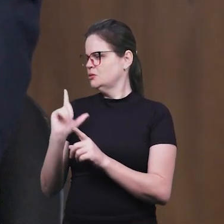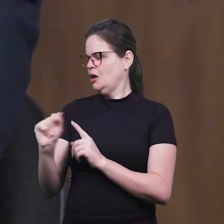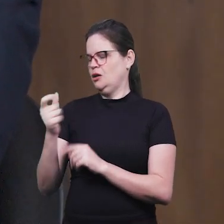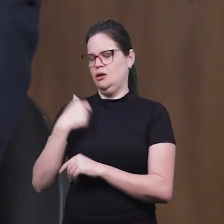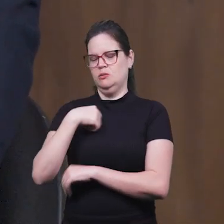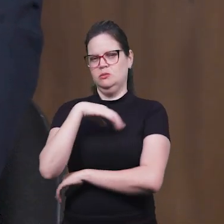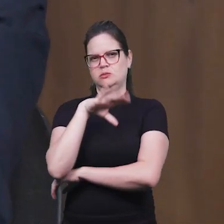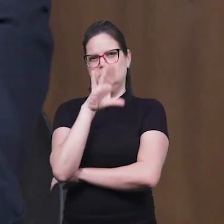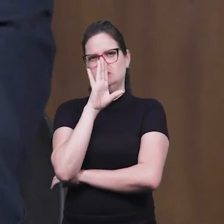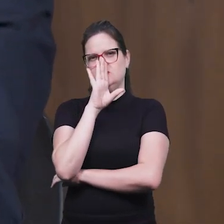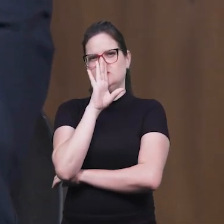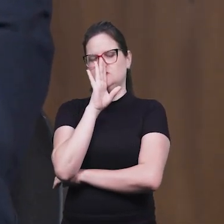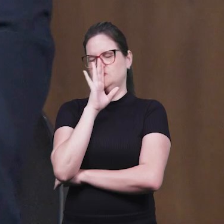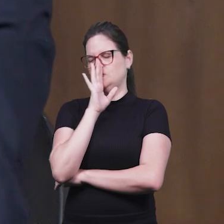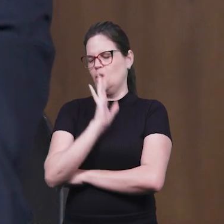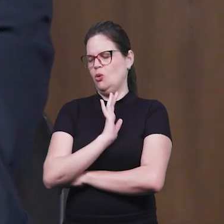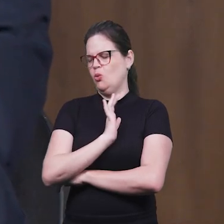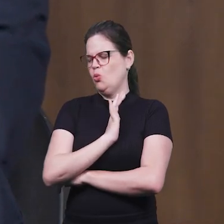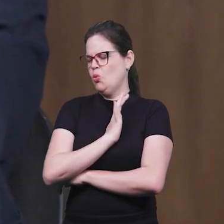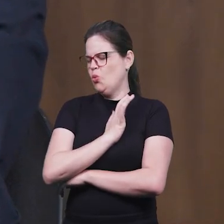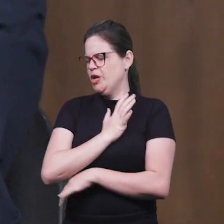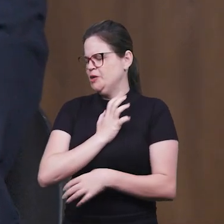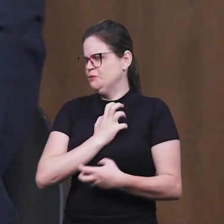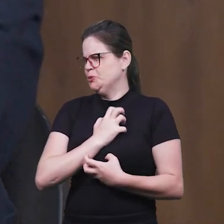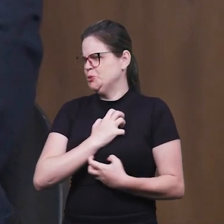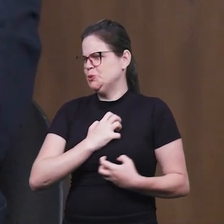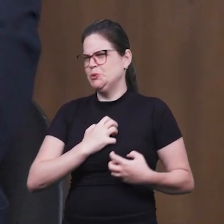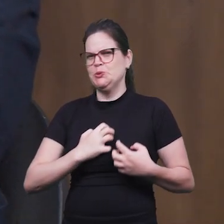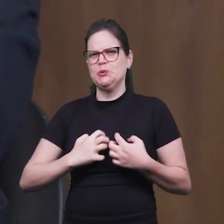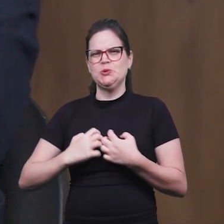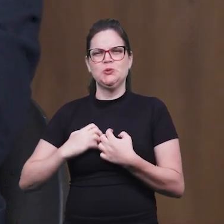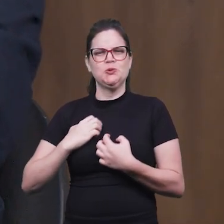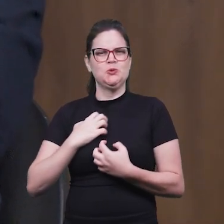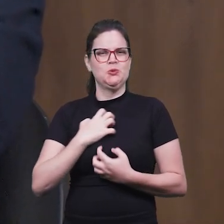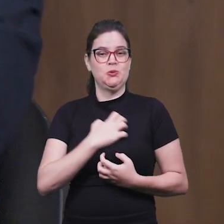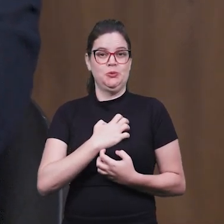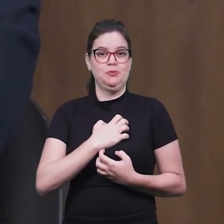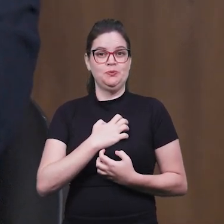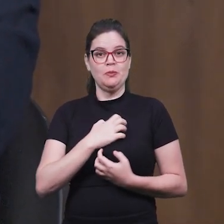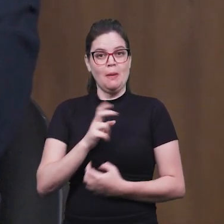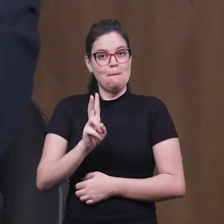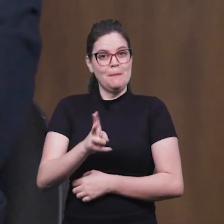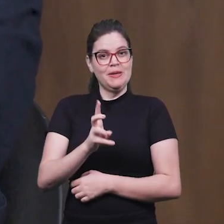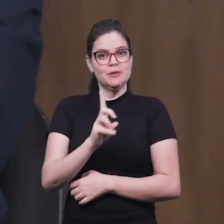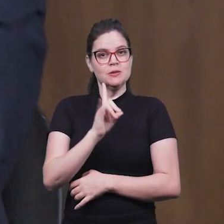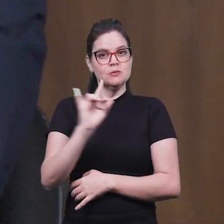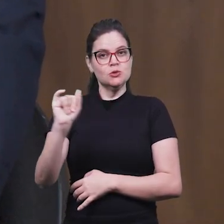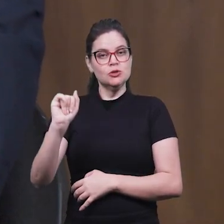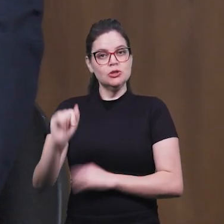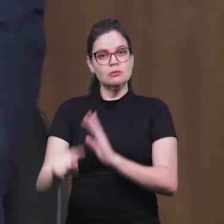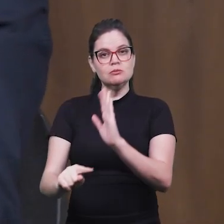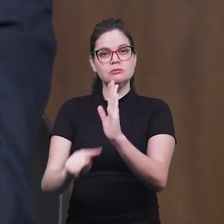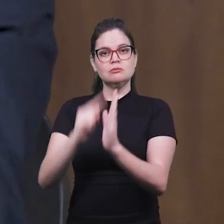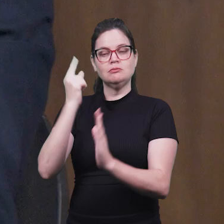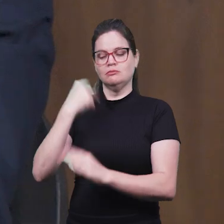Nesse dia, eu vi pela primeira vez, eu fui ao culto.